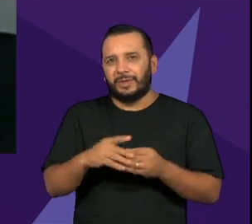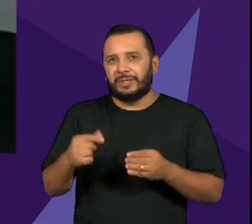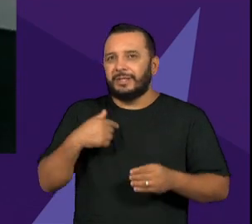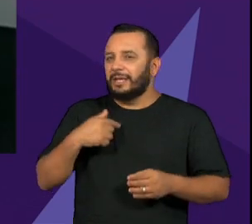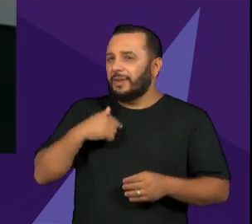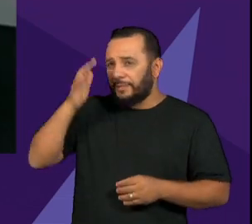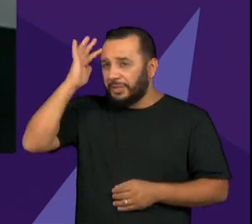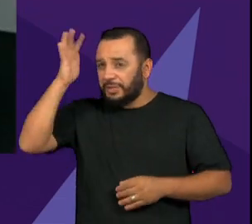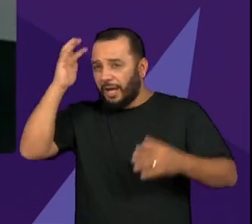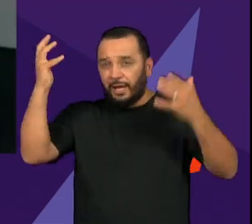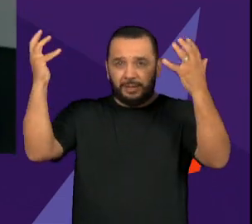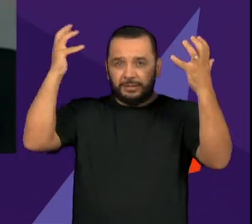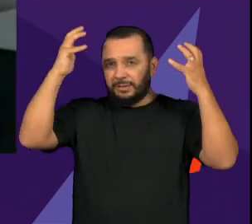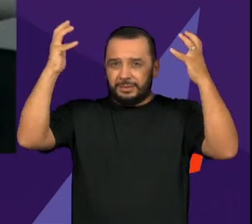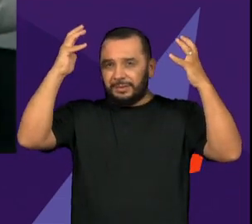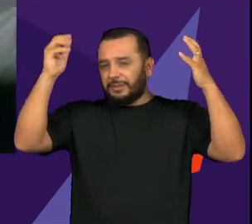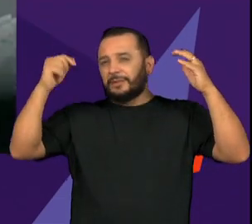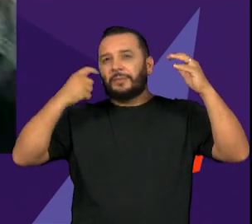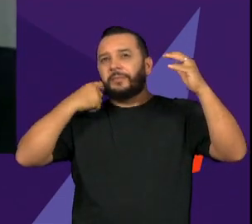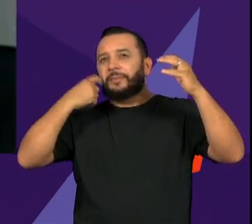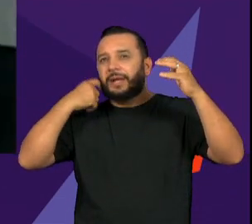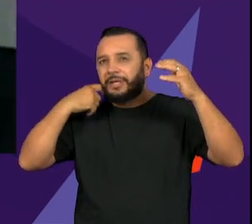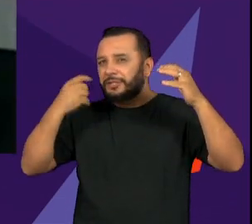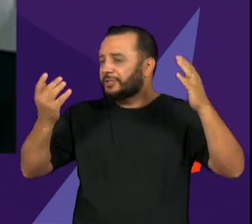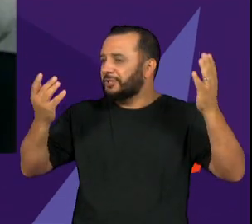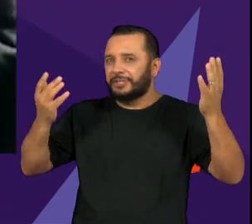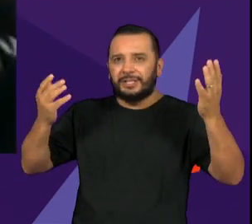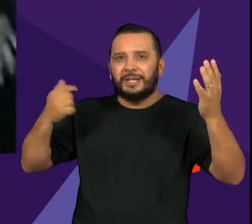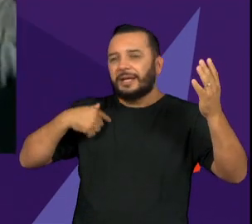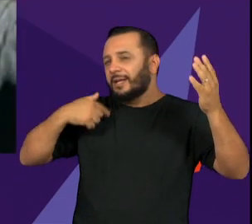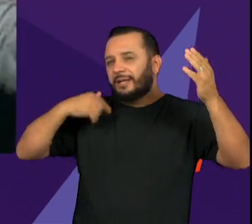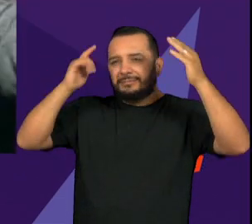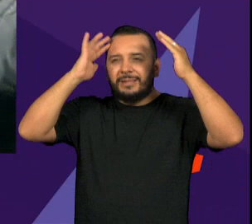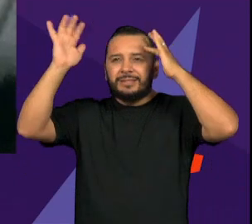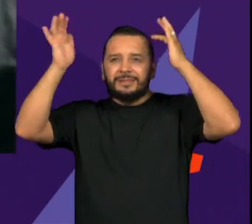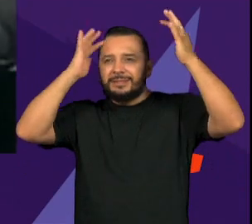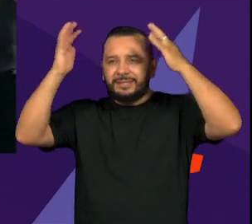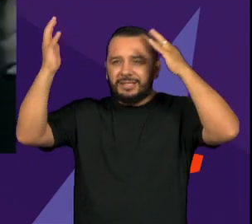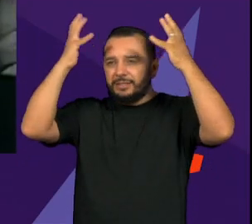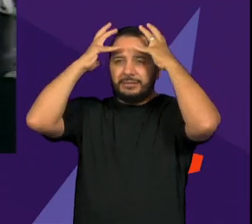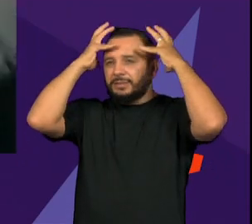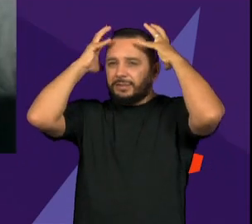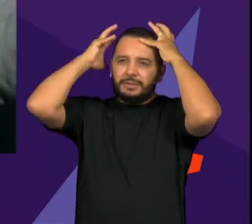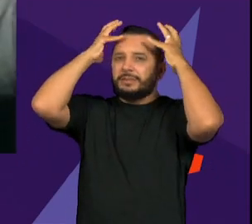da minha cabeça como uma ave, peixe, fera, homem, mulher. A minha fantasia se apodera da minha